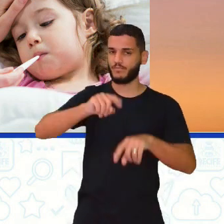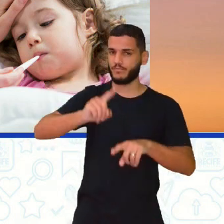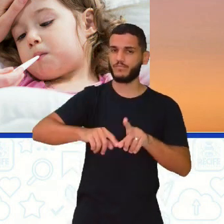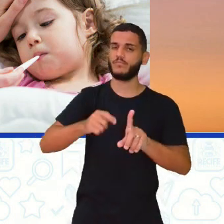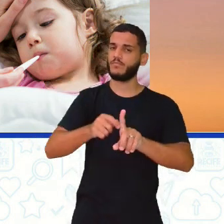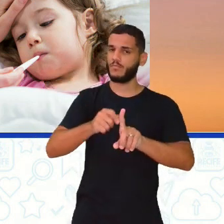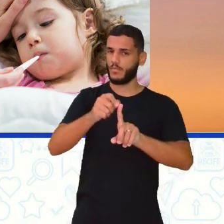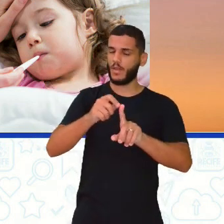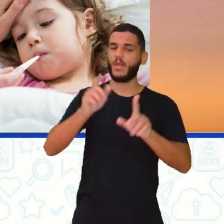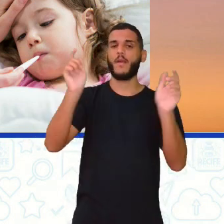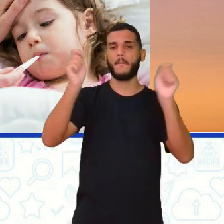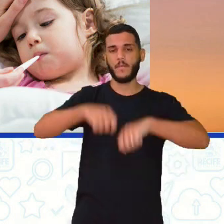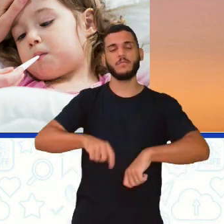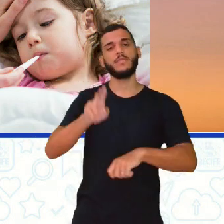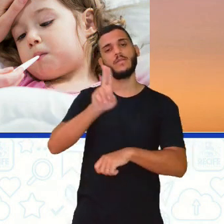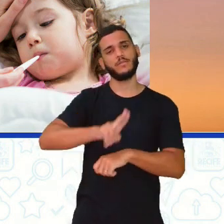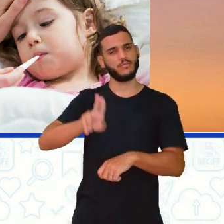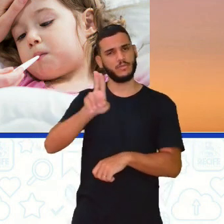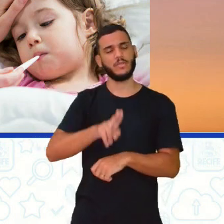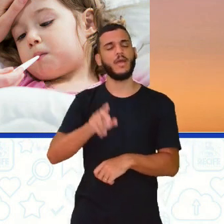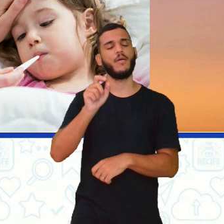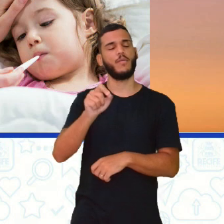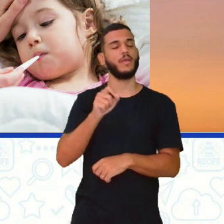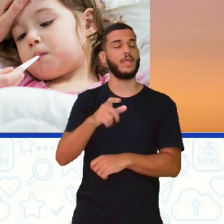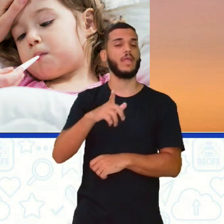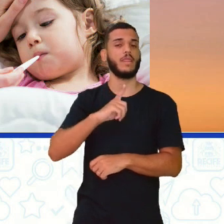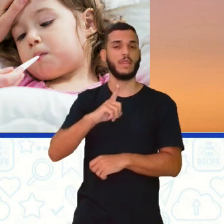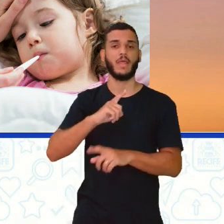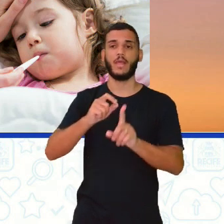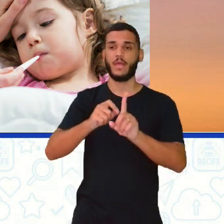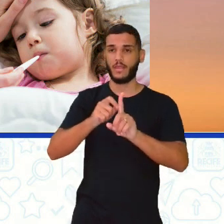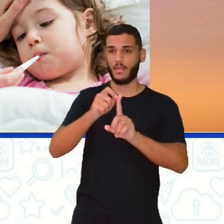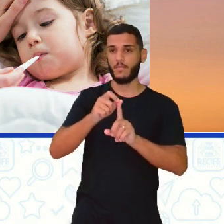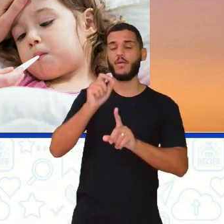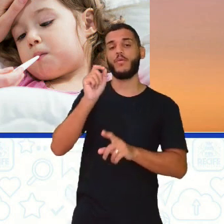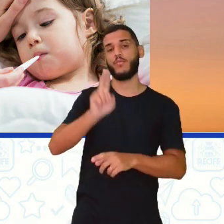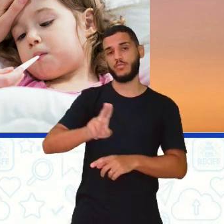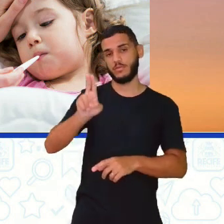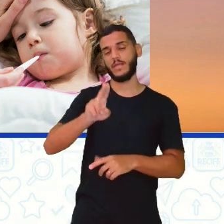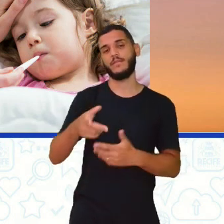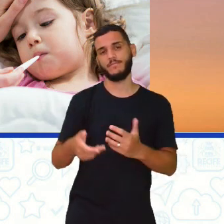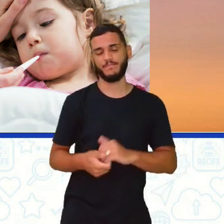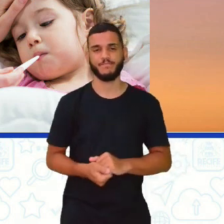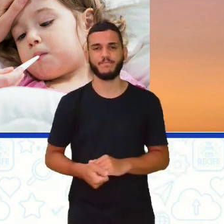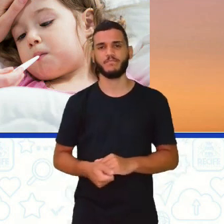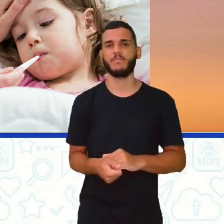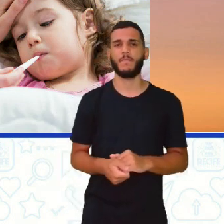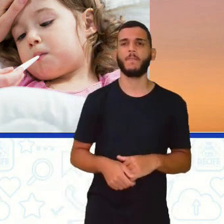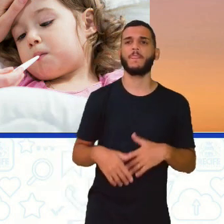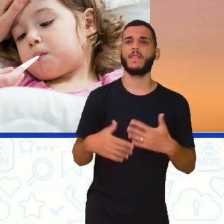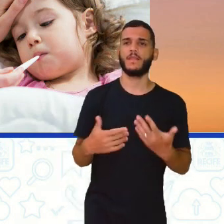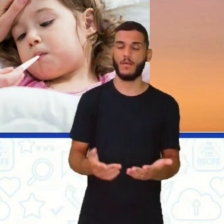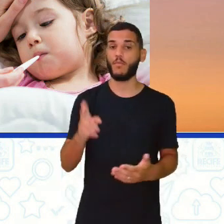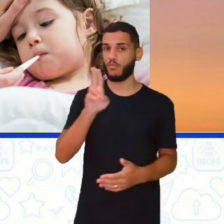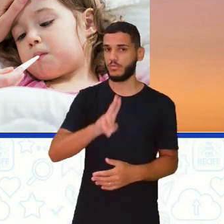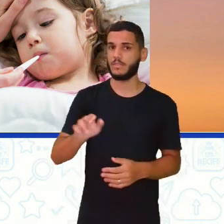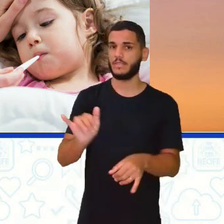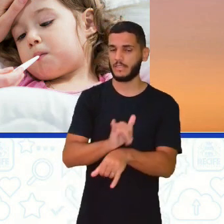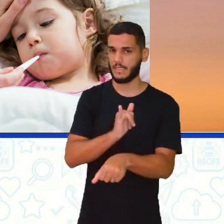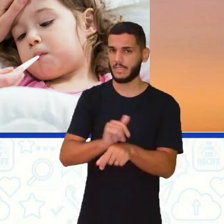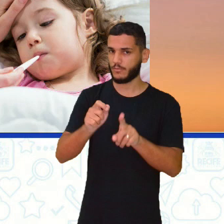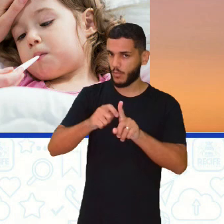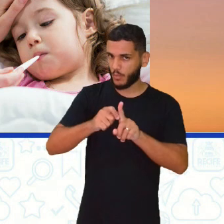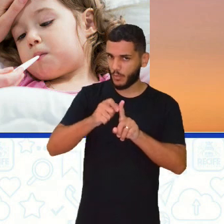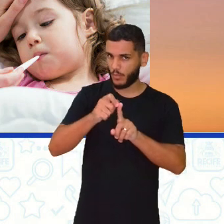aparelho utilizado para realizar a aferição da temperatura, que é o termômetro. Então, através do termômetro,